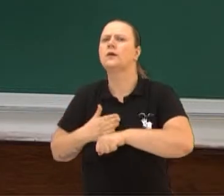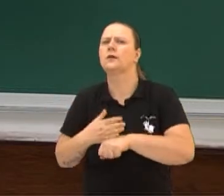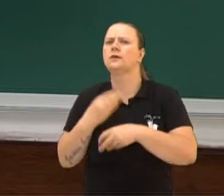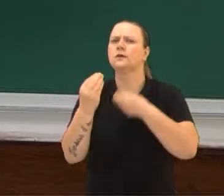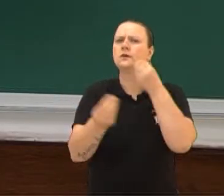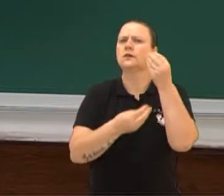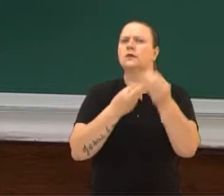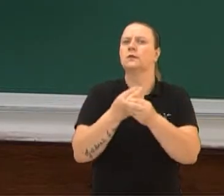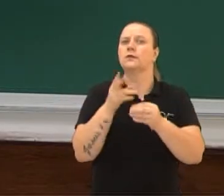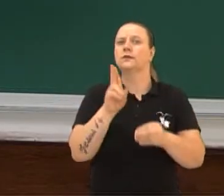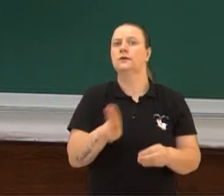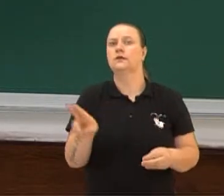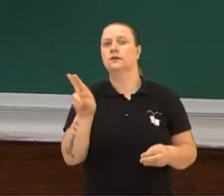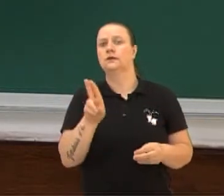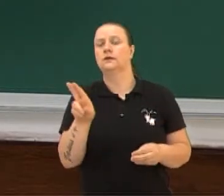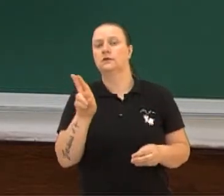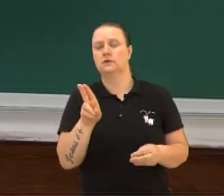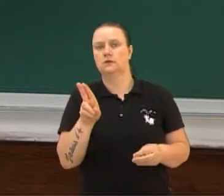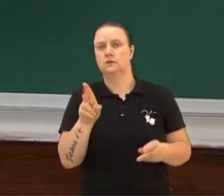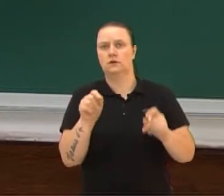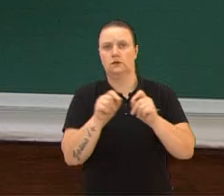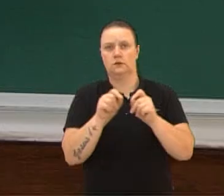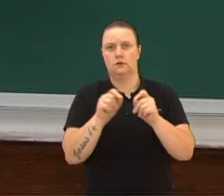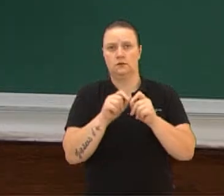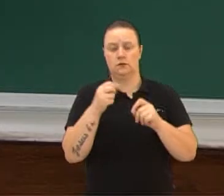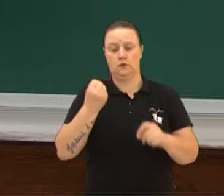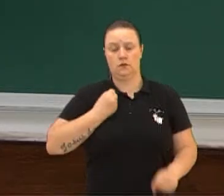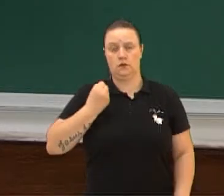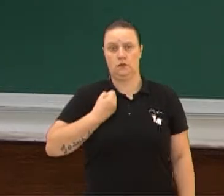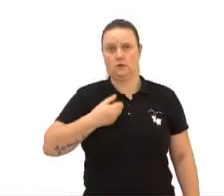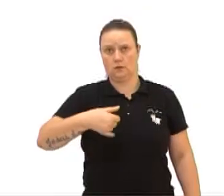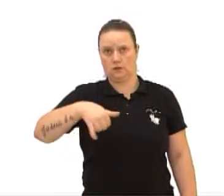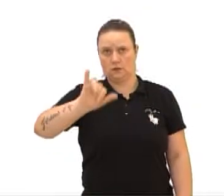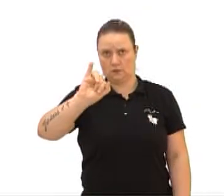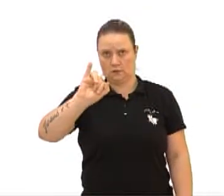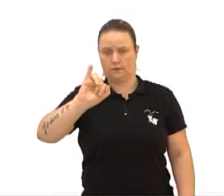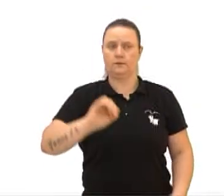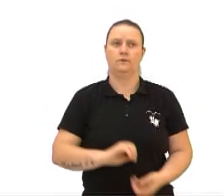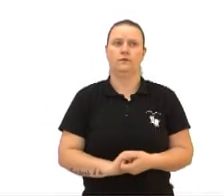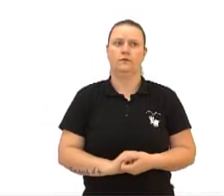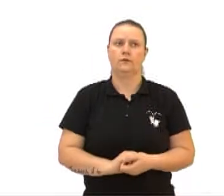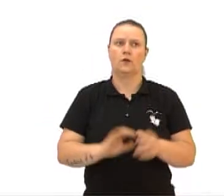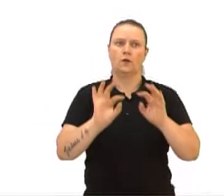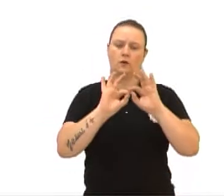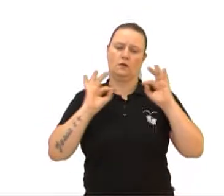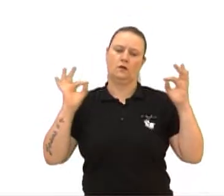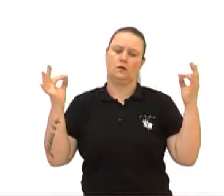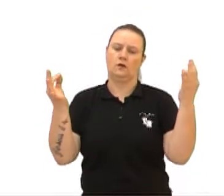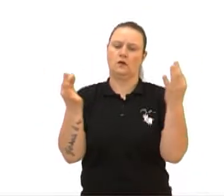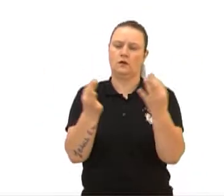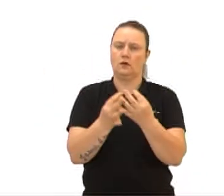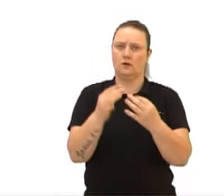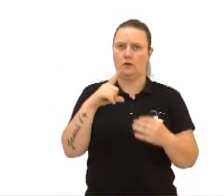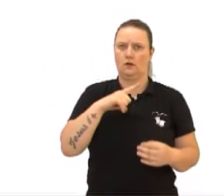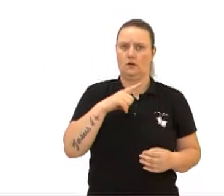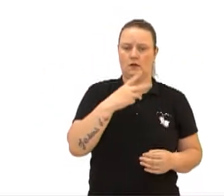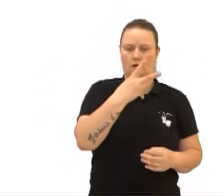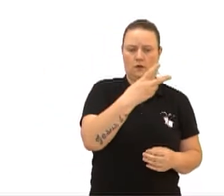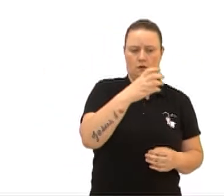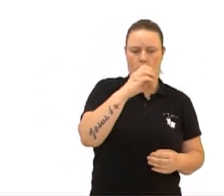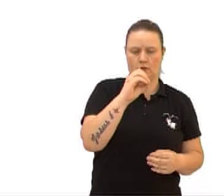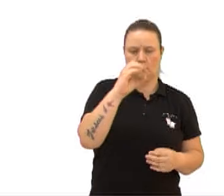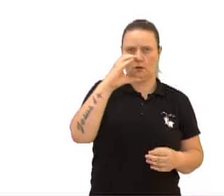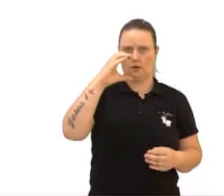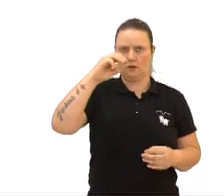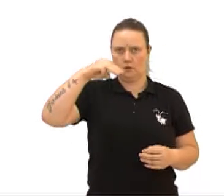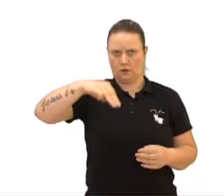realmente utiliza, né, como que a gente utiliza esse número irracional. Então, o diâmetro de uma circunferência, ele mede 20 centímetros. E o